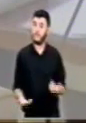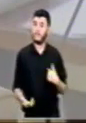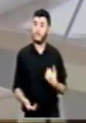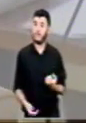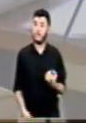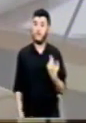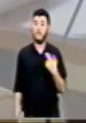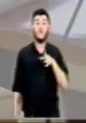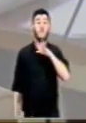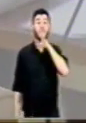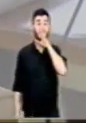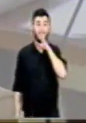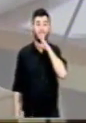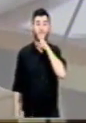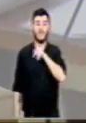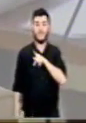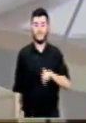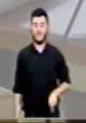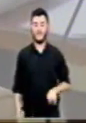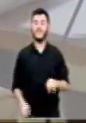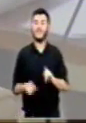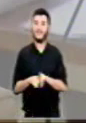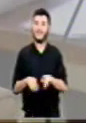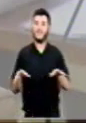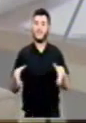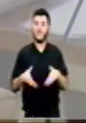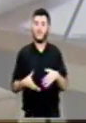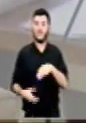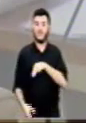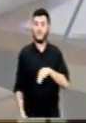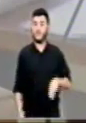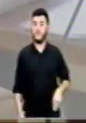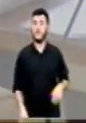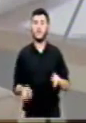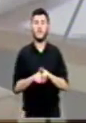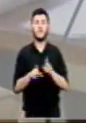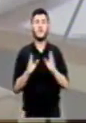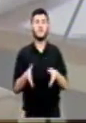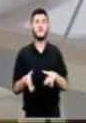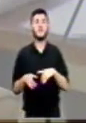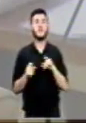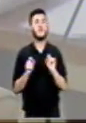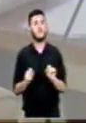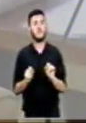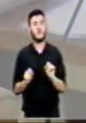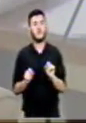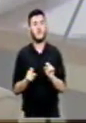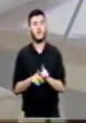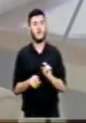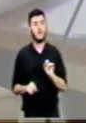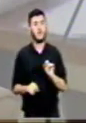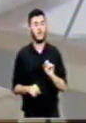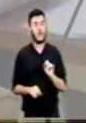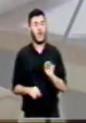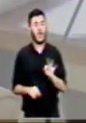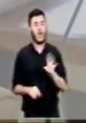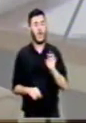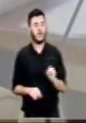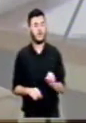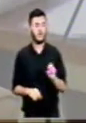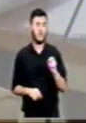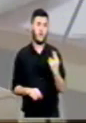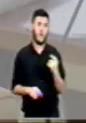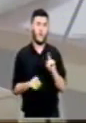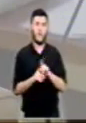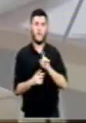reconheço, senhor presidente, eminentes pares, por existirem indícios mínimos de que os atos objeto de apuração teriam